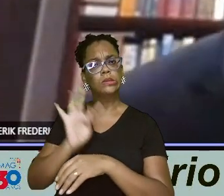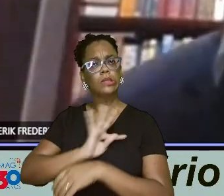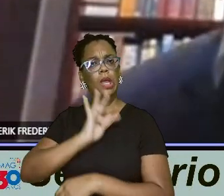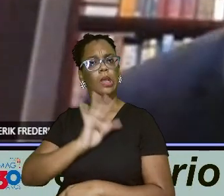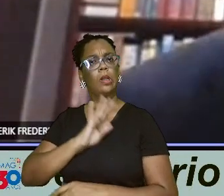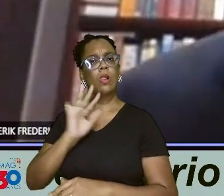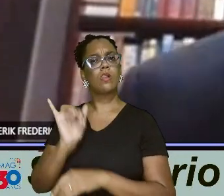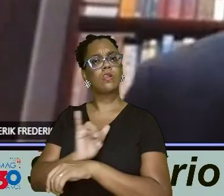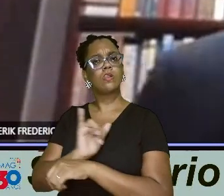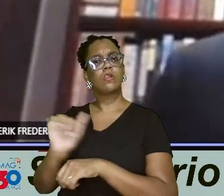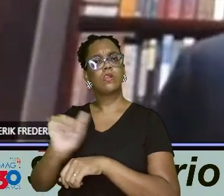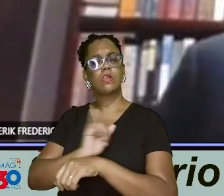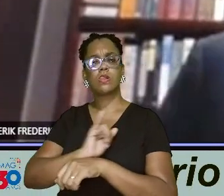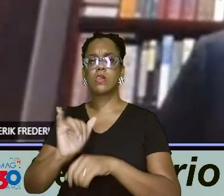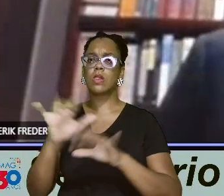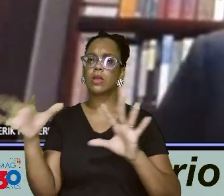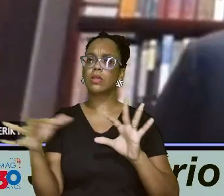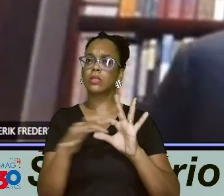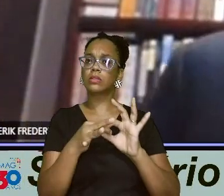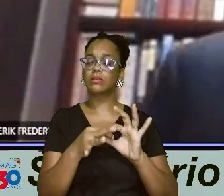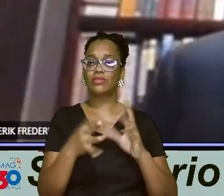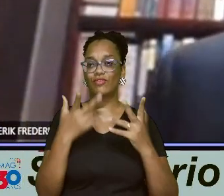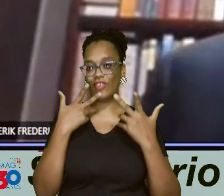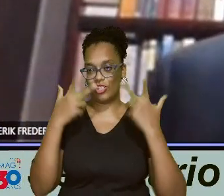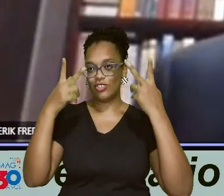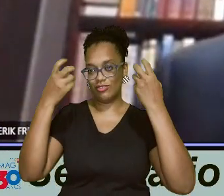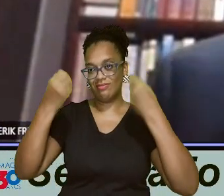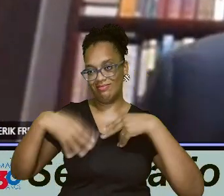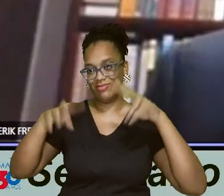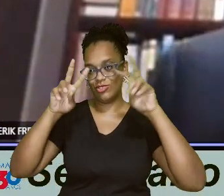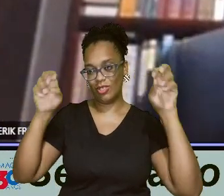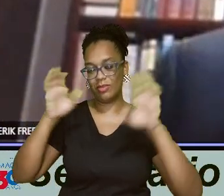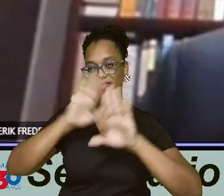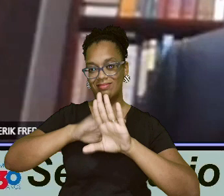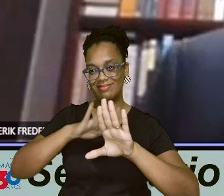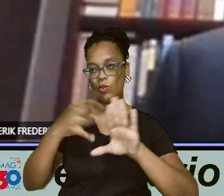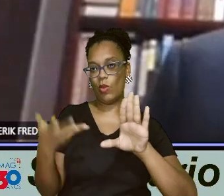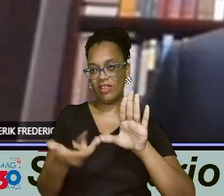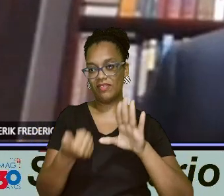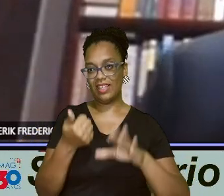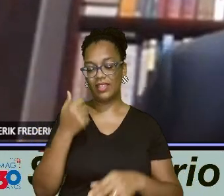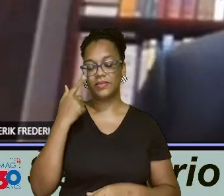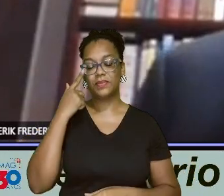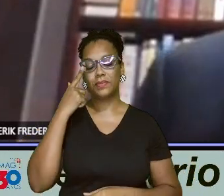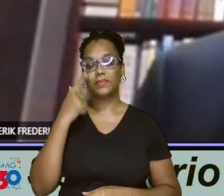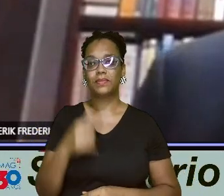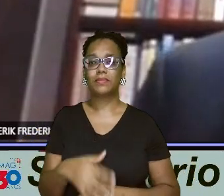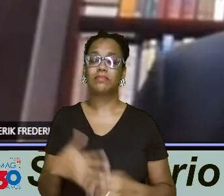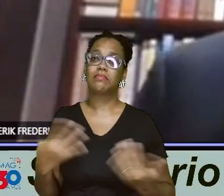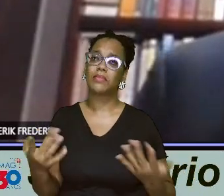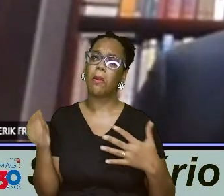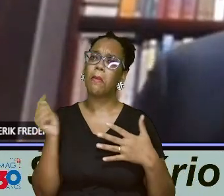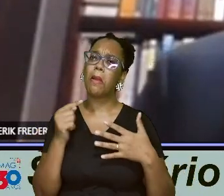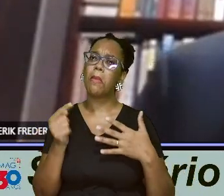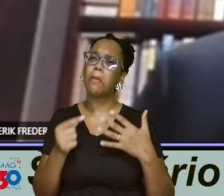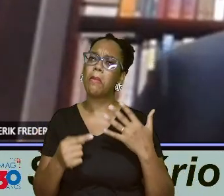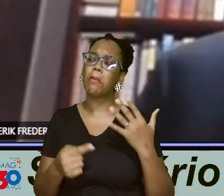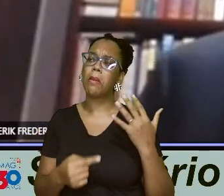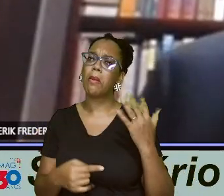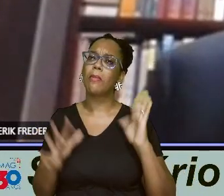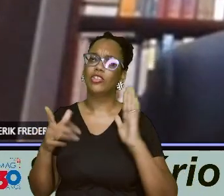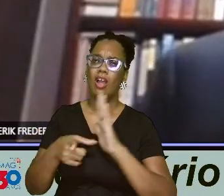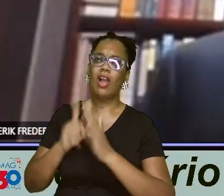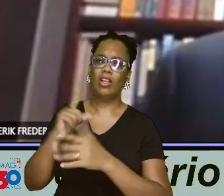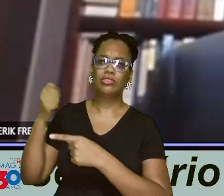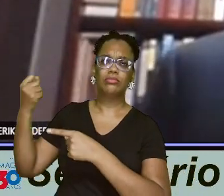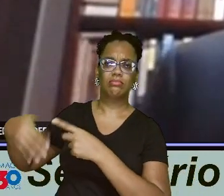de vinculação, já que nós estamos falando de um precedente qualificado. Então, todos esses aspectos, mais aqueles que já foram comentados,